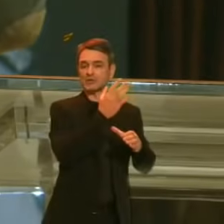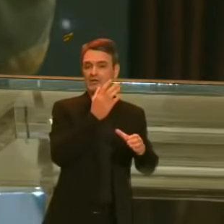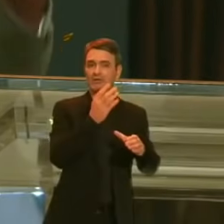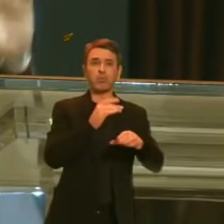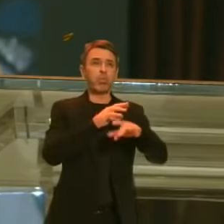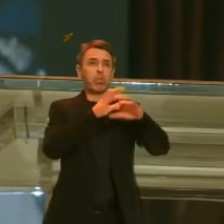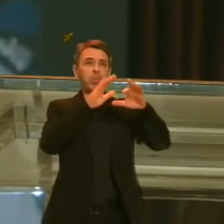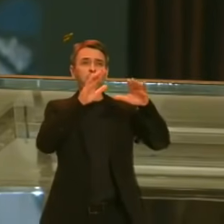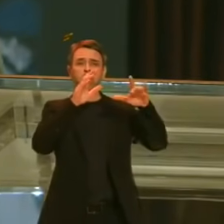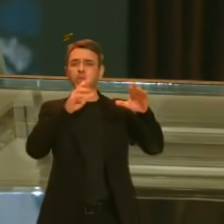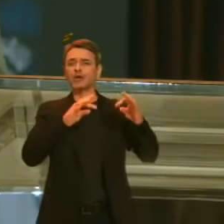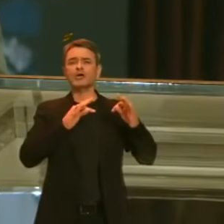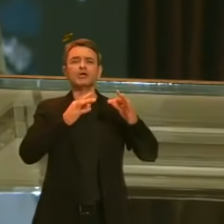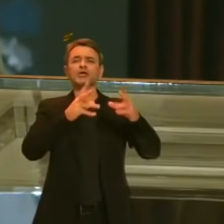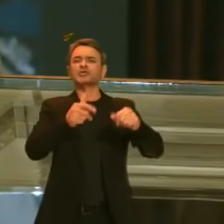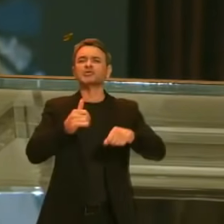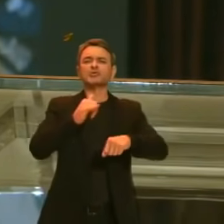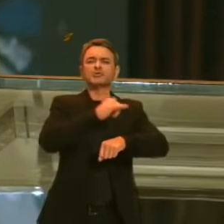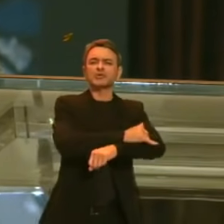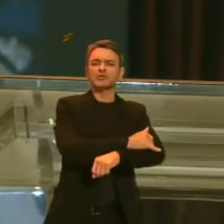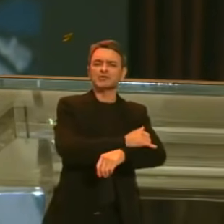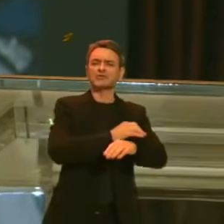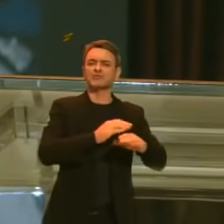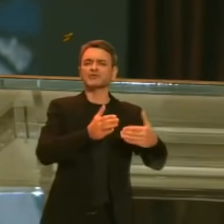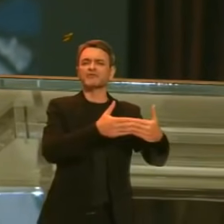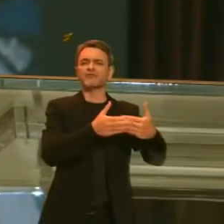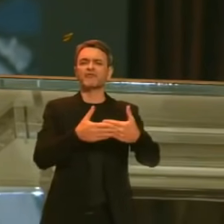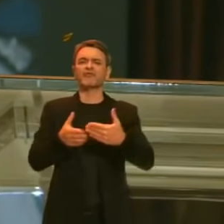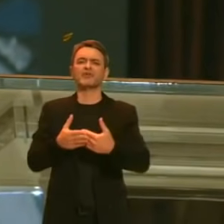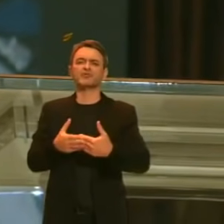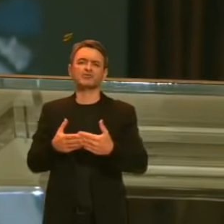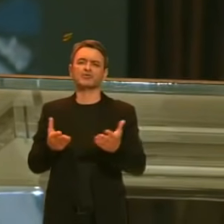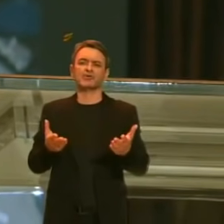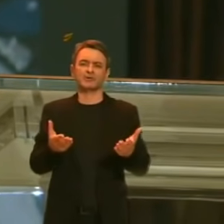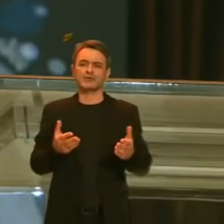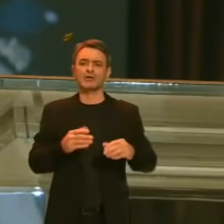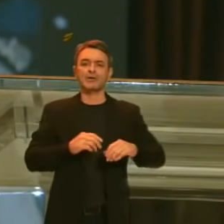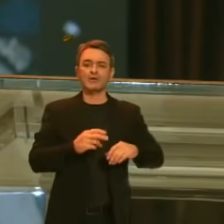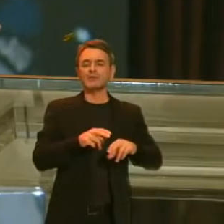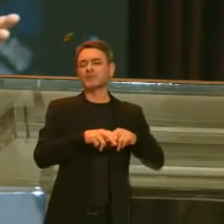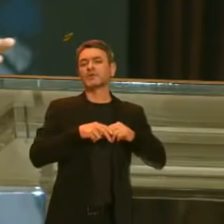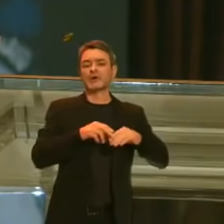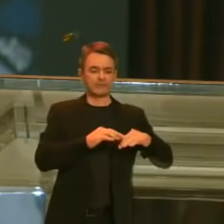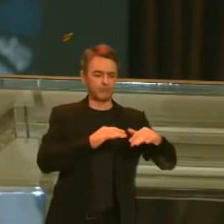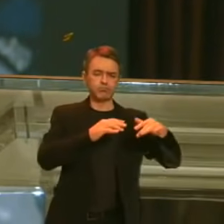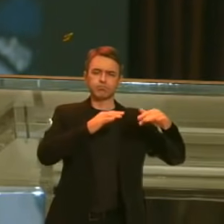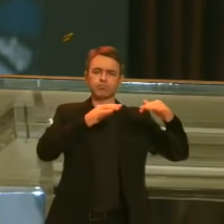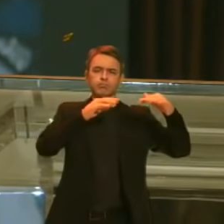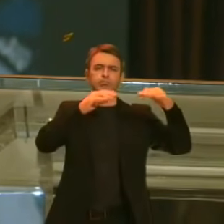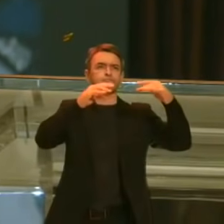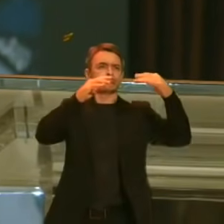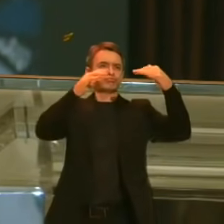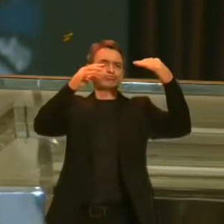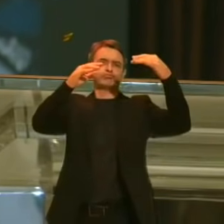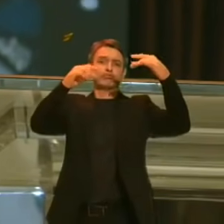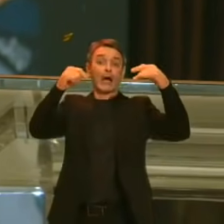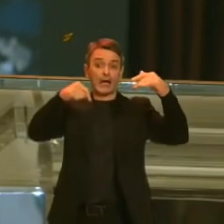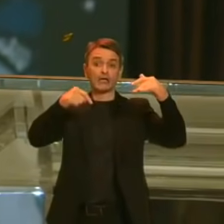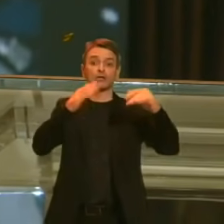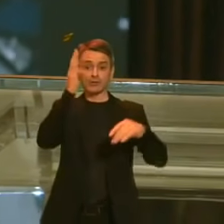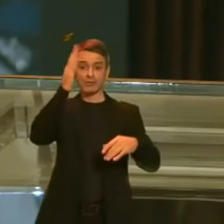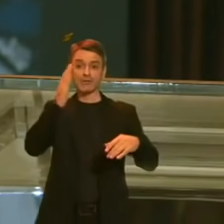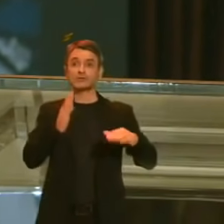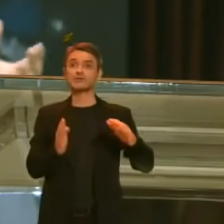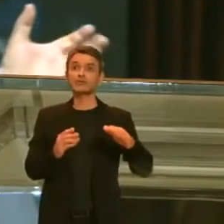todos os aeroportos foram atrapalhados, porque era fumaça que não permitia subir e descer avião aqui no Brasil. Mas isso